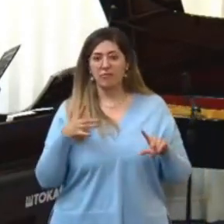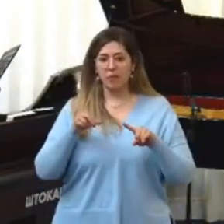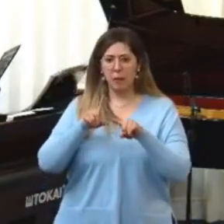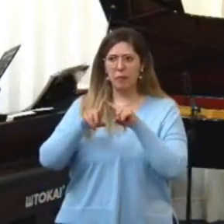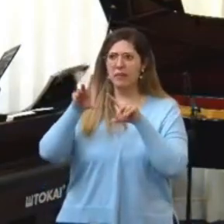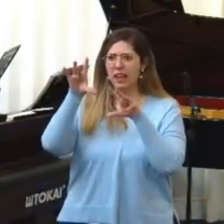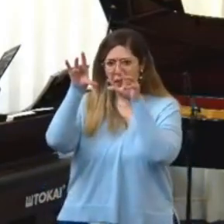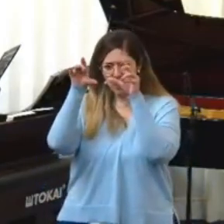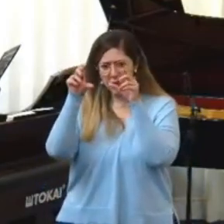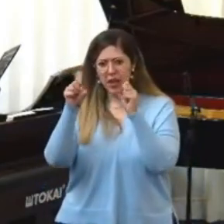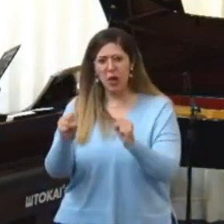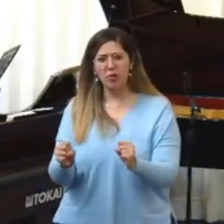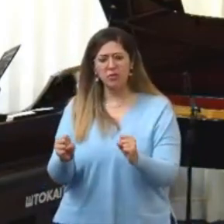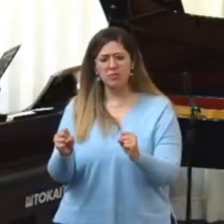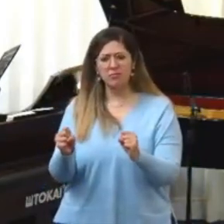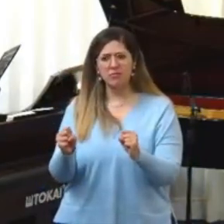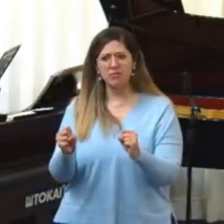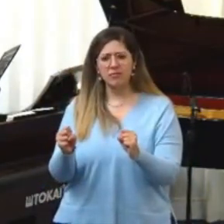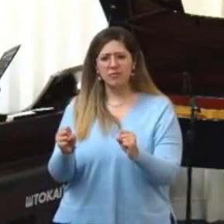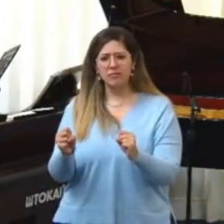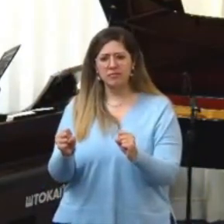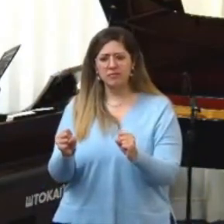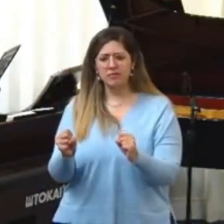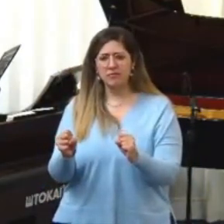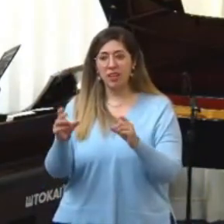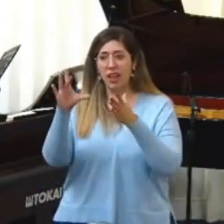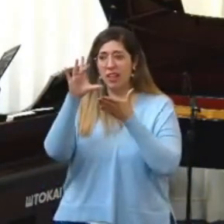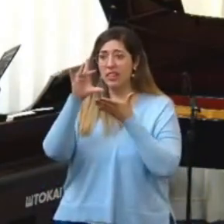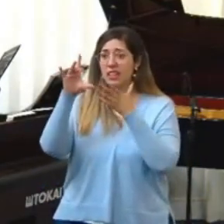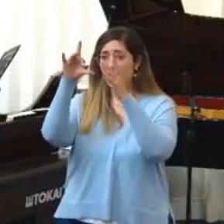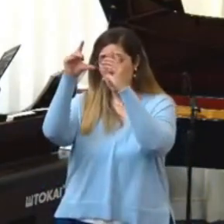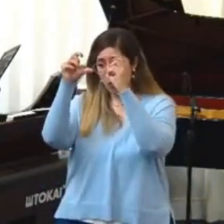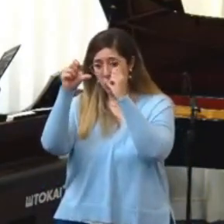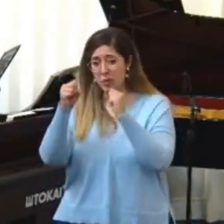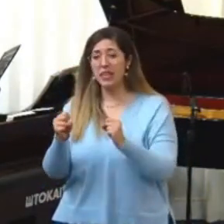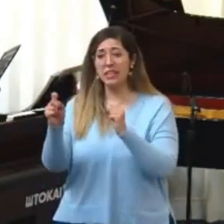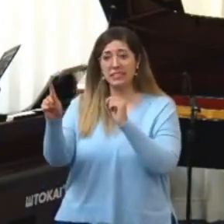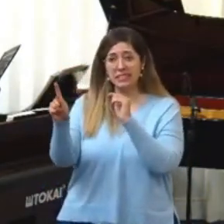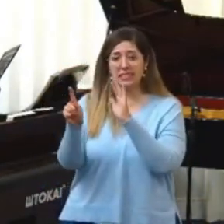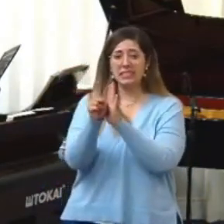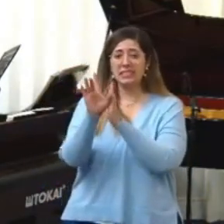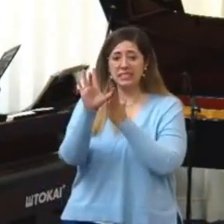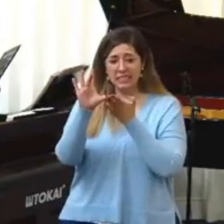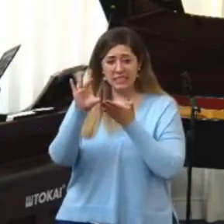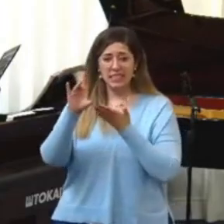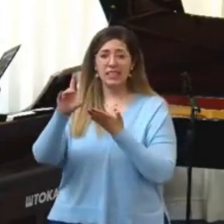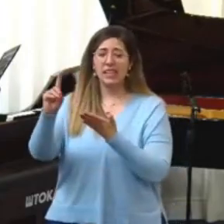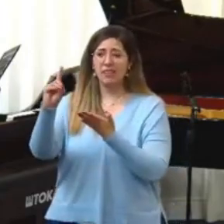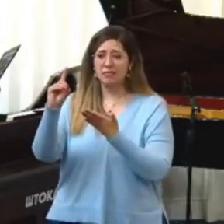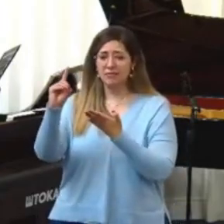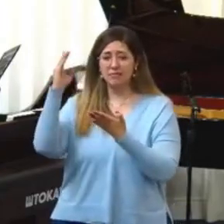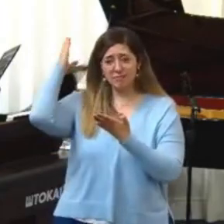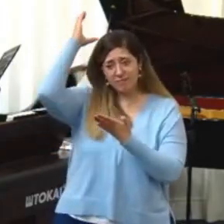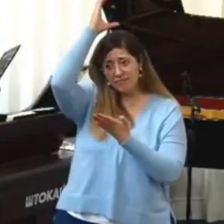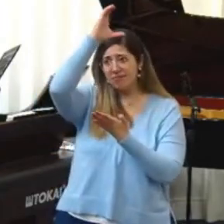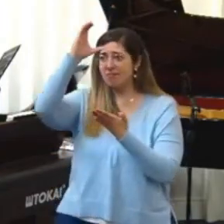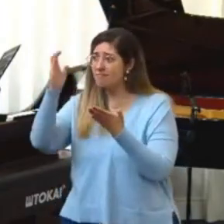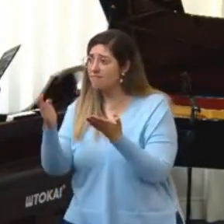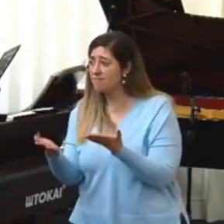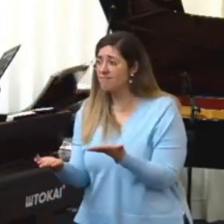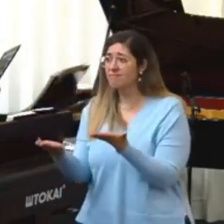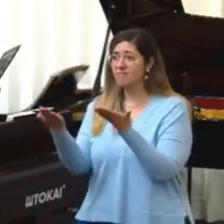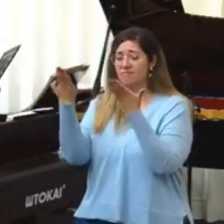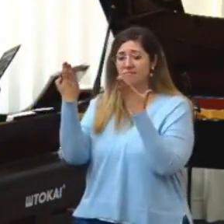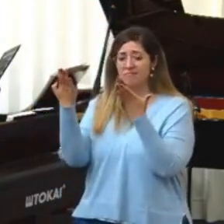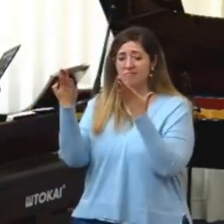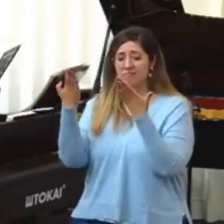de Deus. Este é o poder de Deus. Cristo será engrandecido